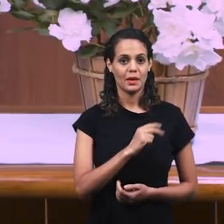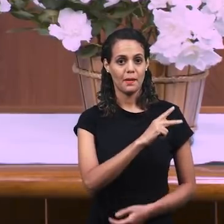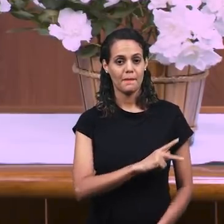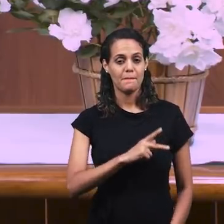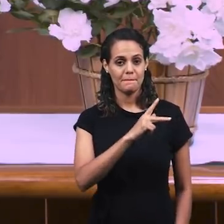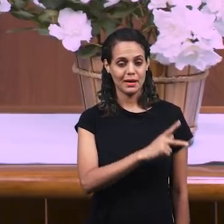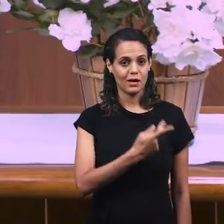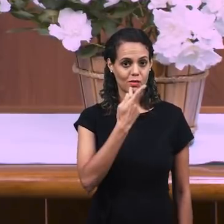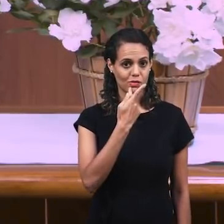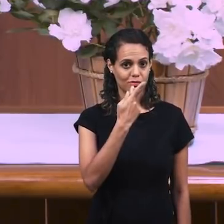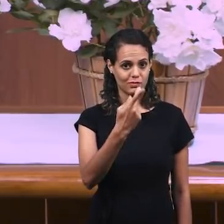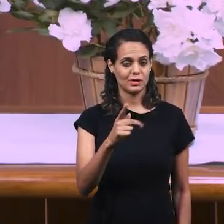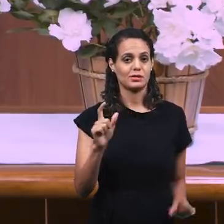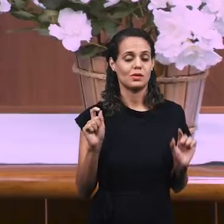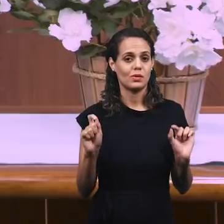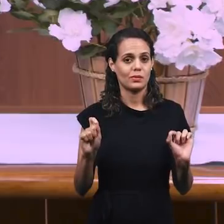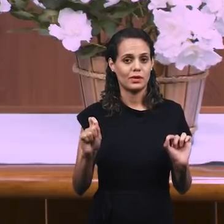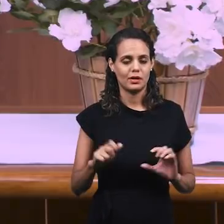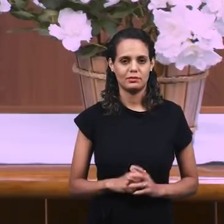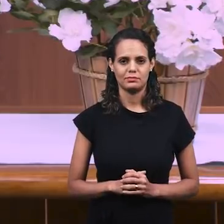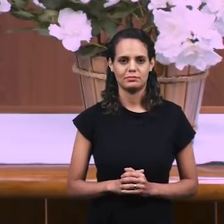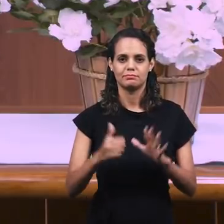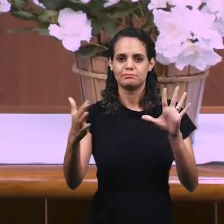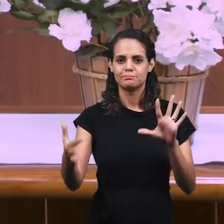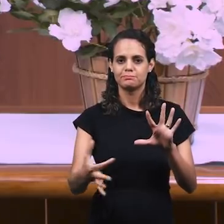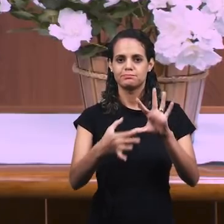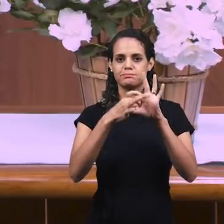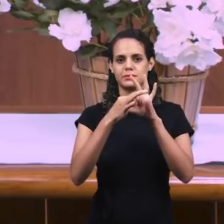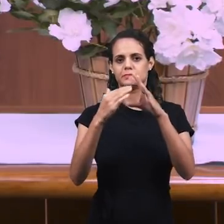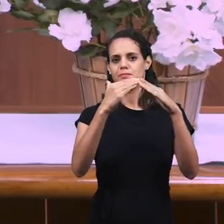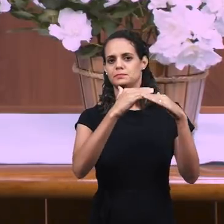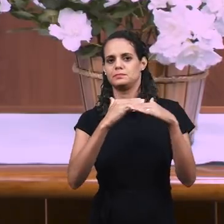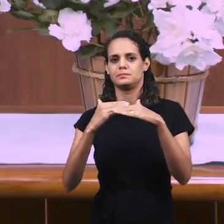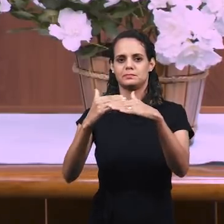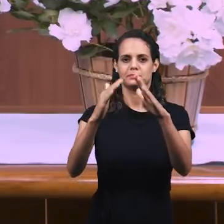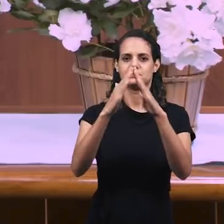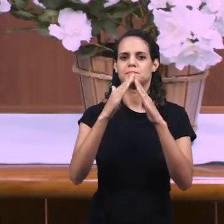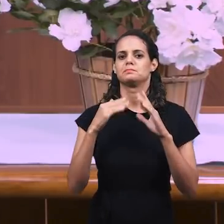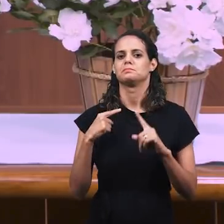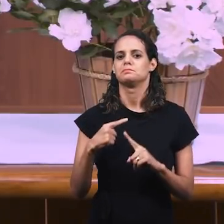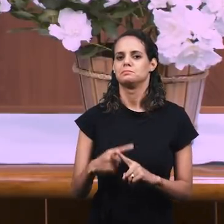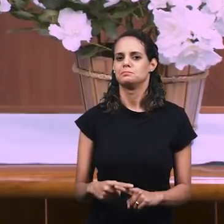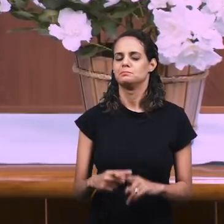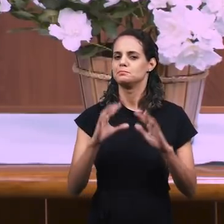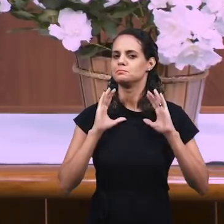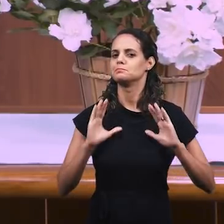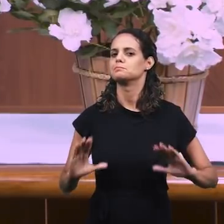Paulo, quando ele fala da esperança, ele fala da unidade da igreja,